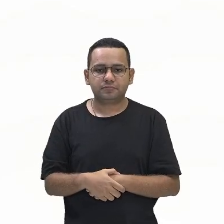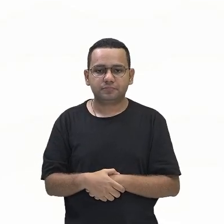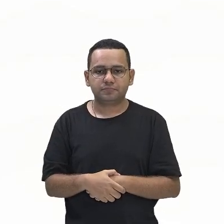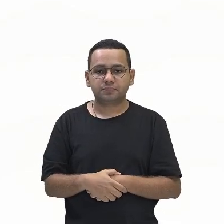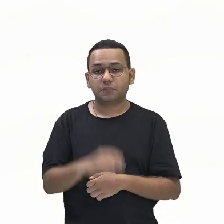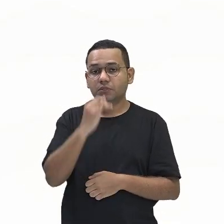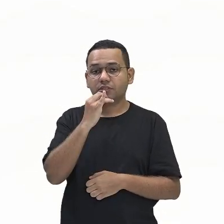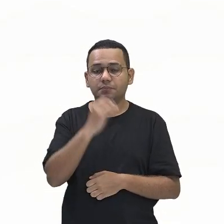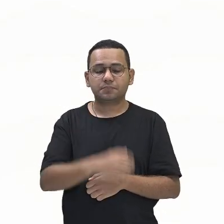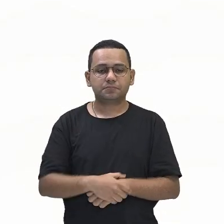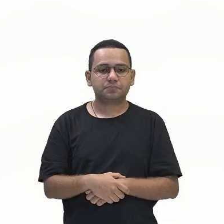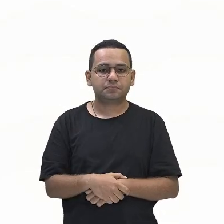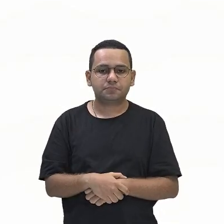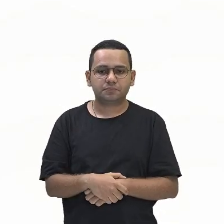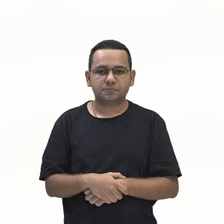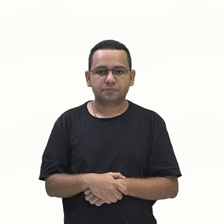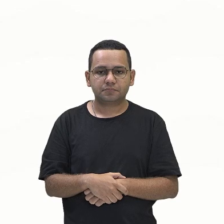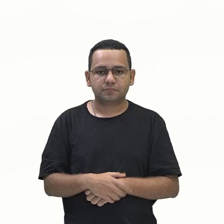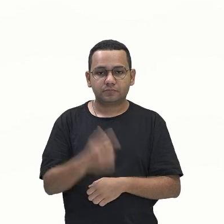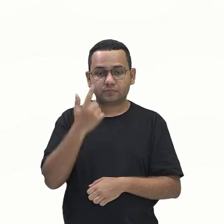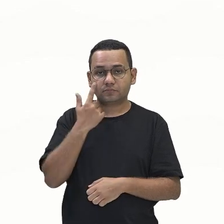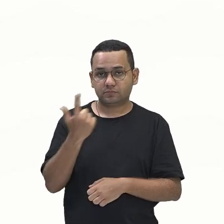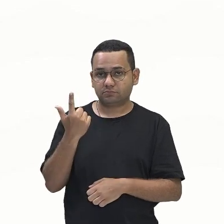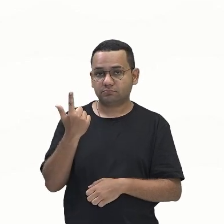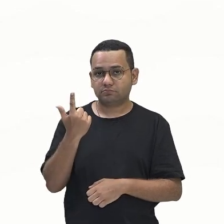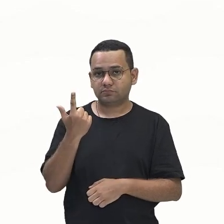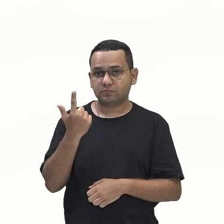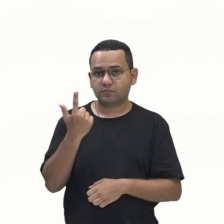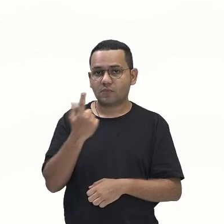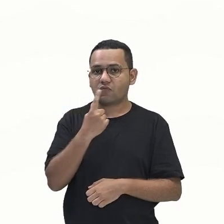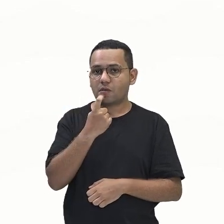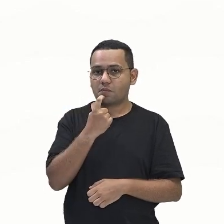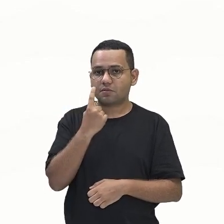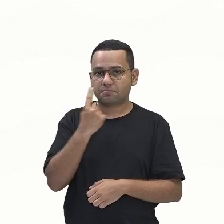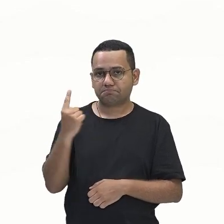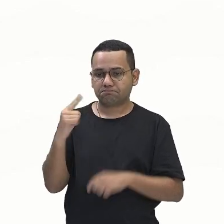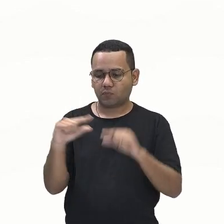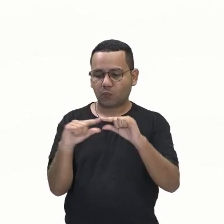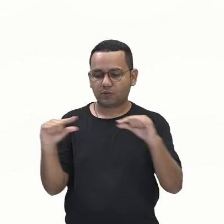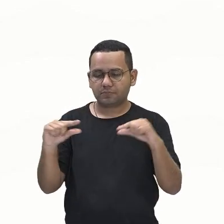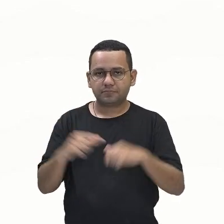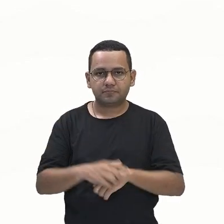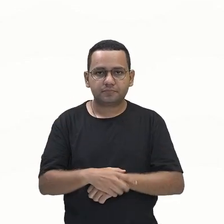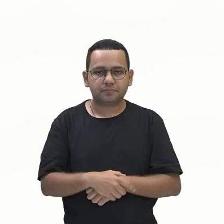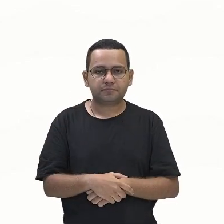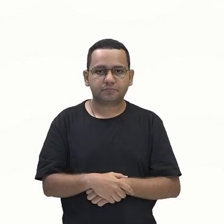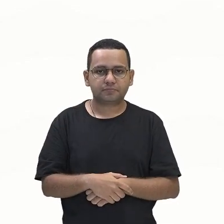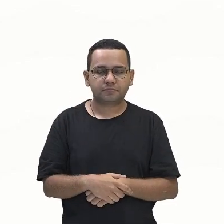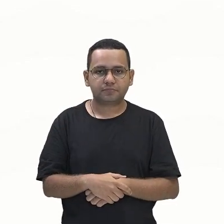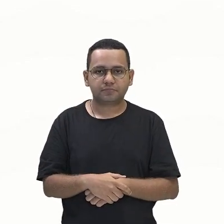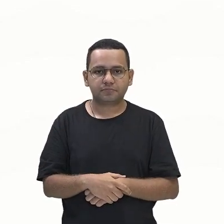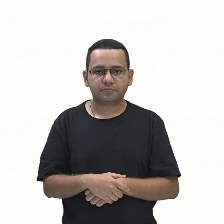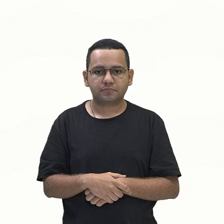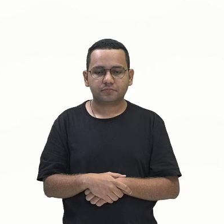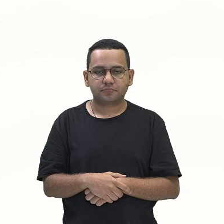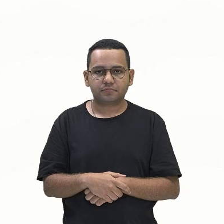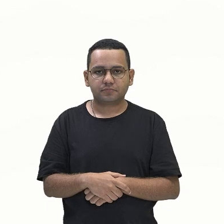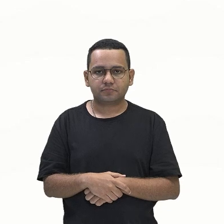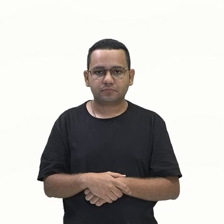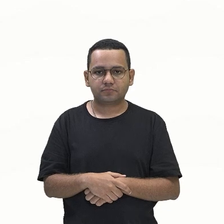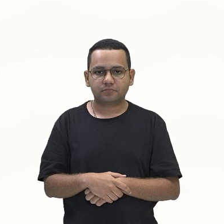digamos assim, esse destaque de que o homem ele está